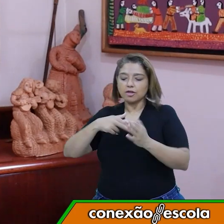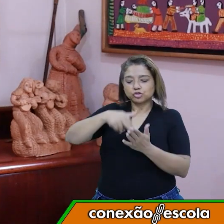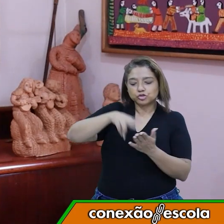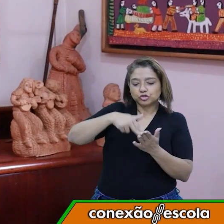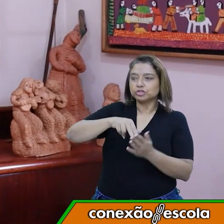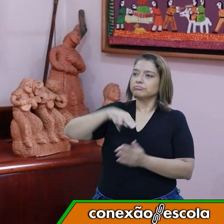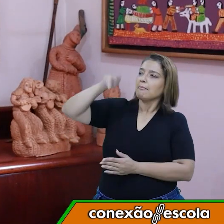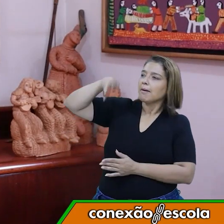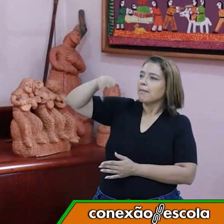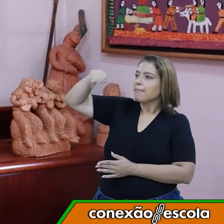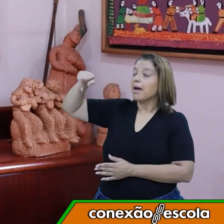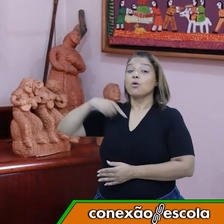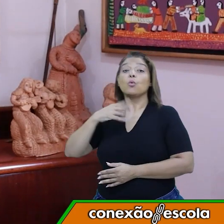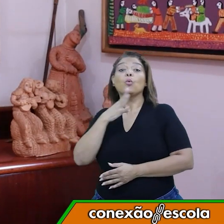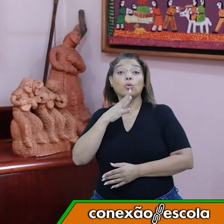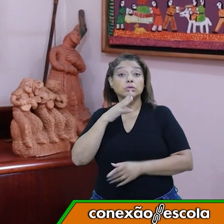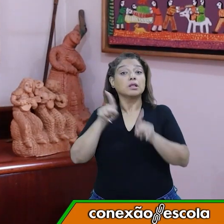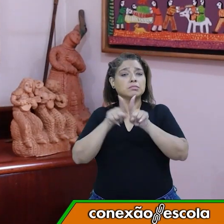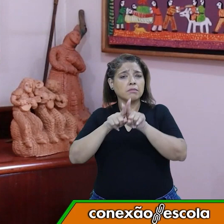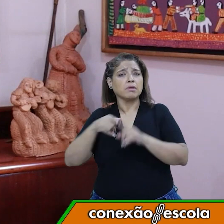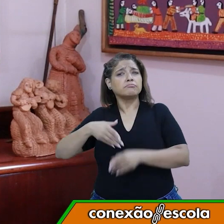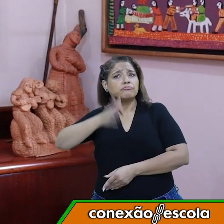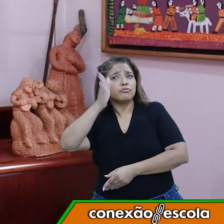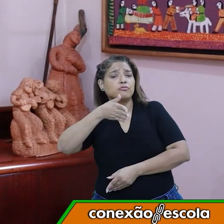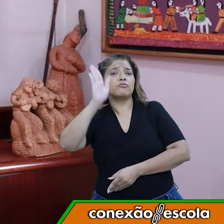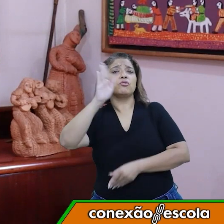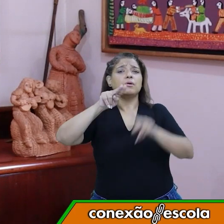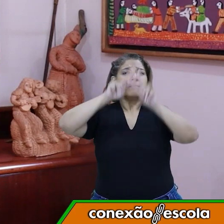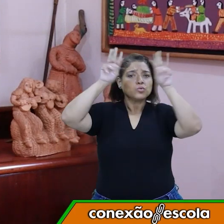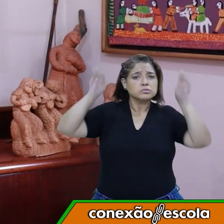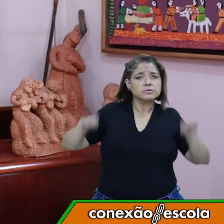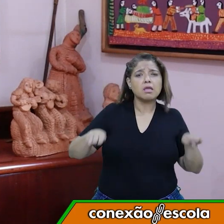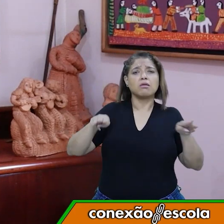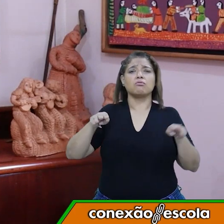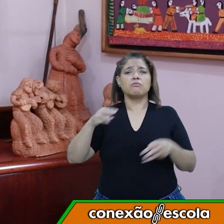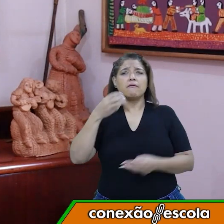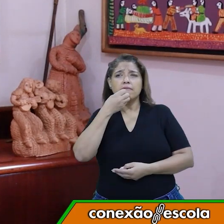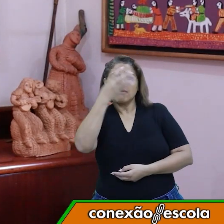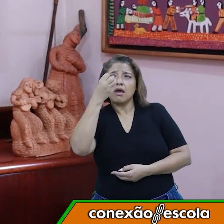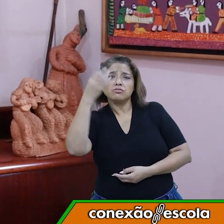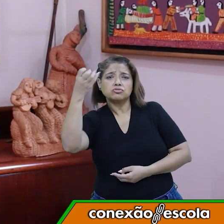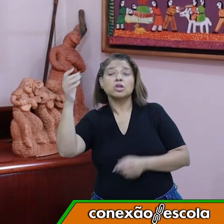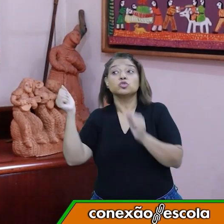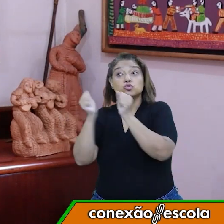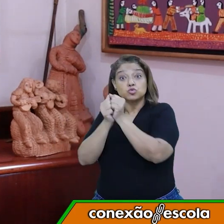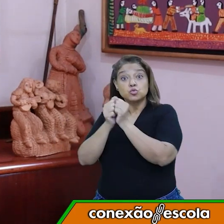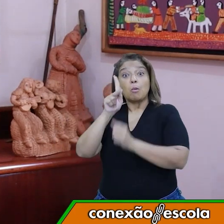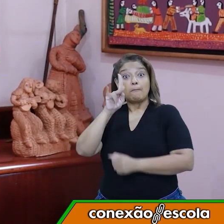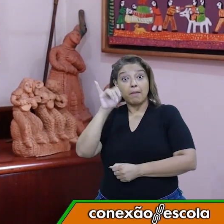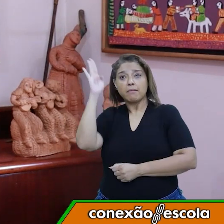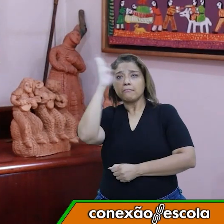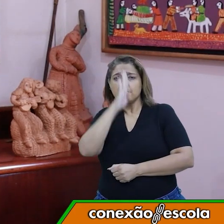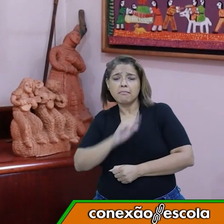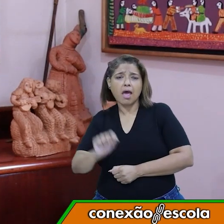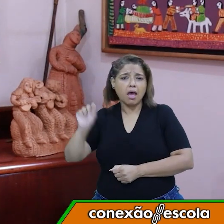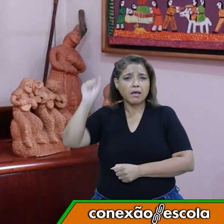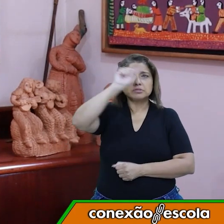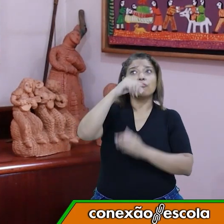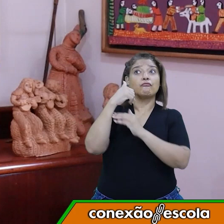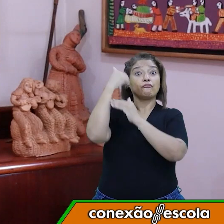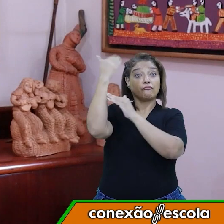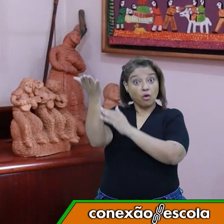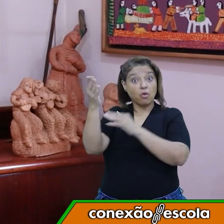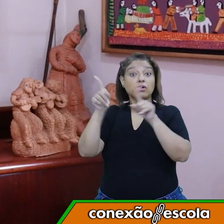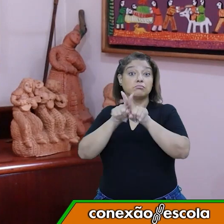pintavam, preparavam as tintas, tudo, e conheci vários museus, várias galerias, viajei muito com meu pai, tanto